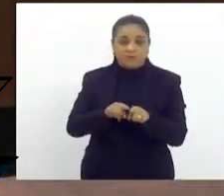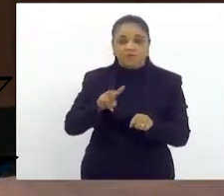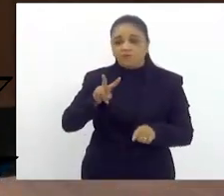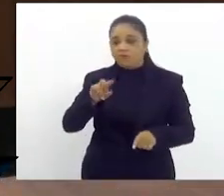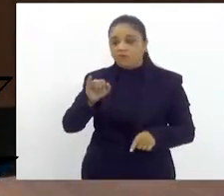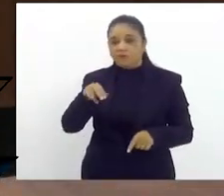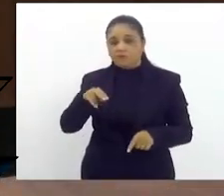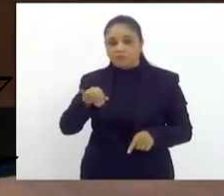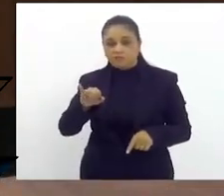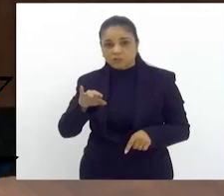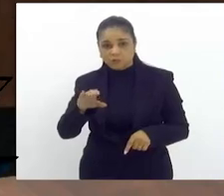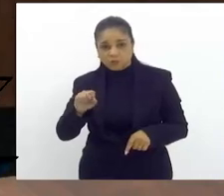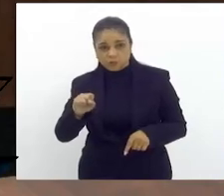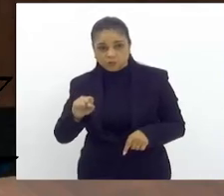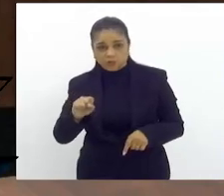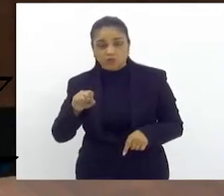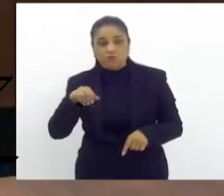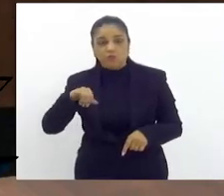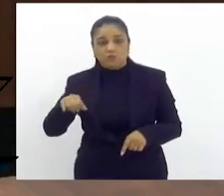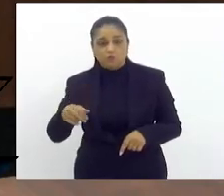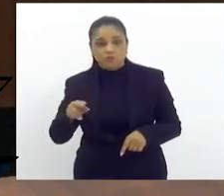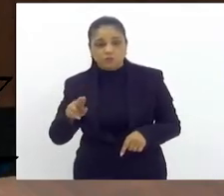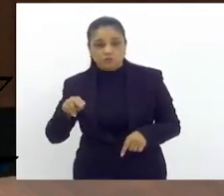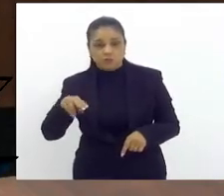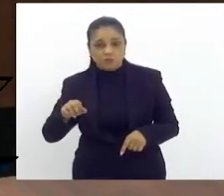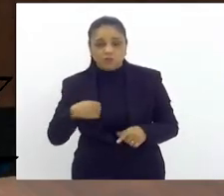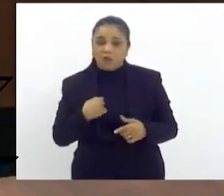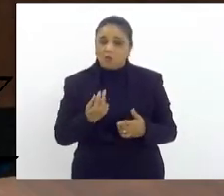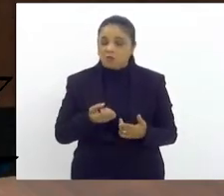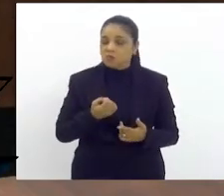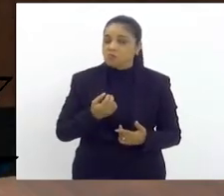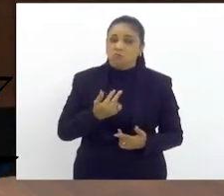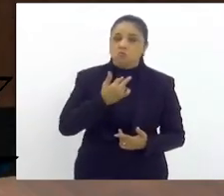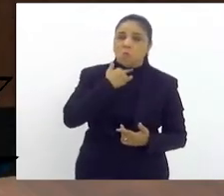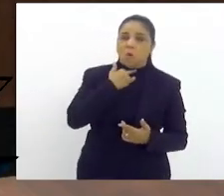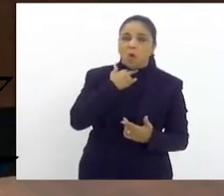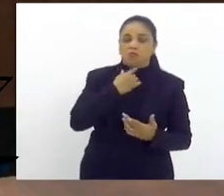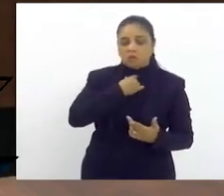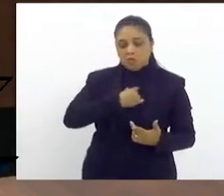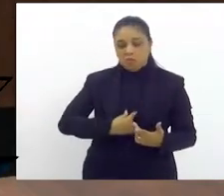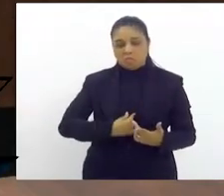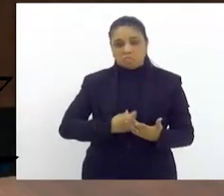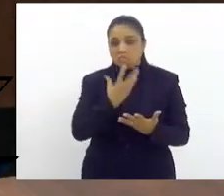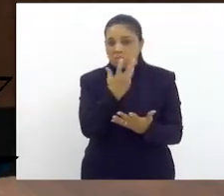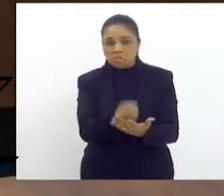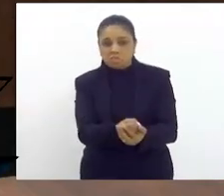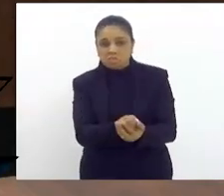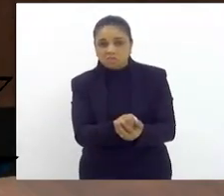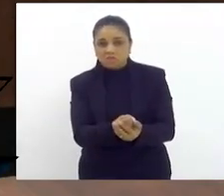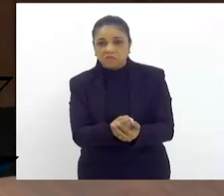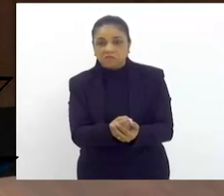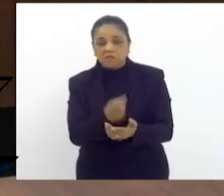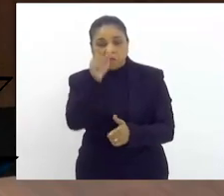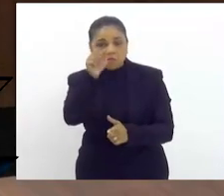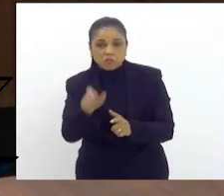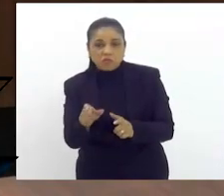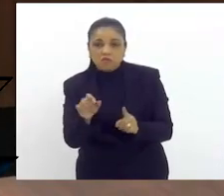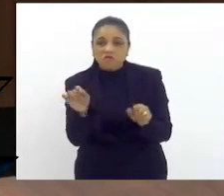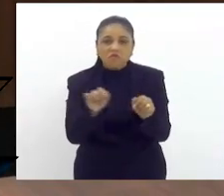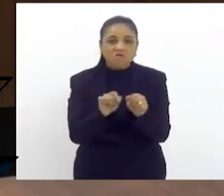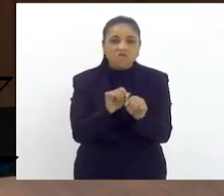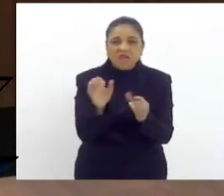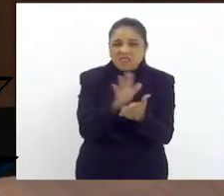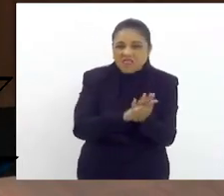já ouvi aqui muita gente dizendo assim não pode aprovar medalha se a pessoa não tiver feito nada pela sociedade